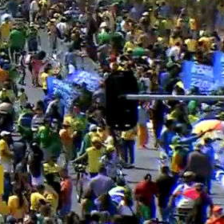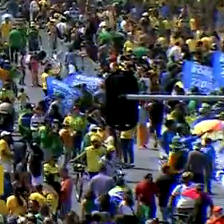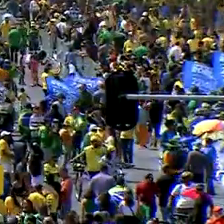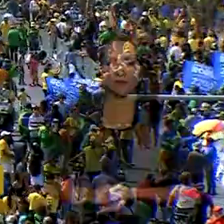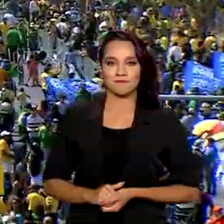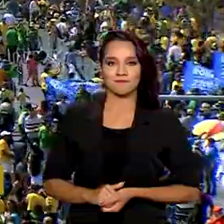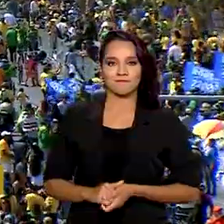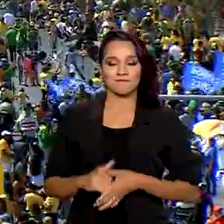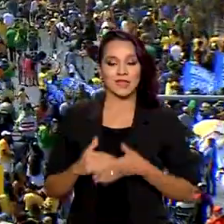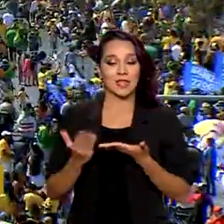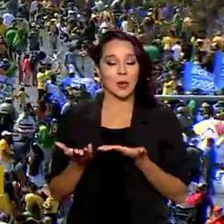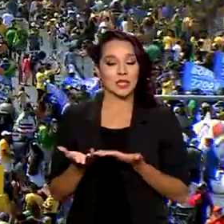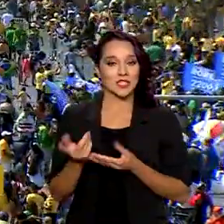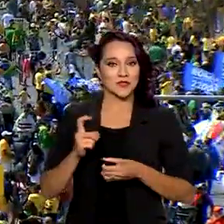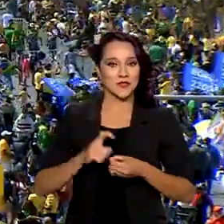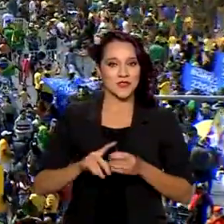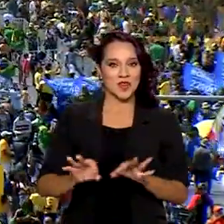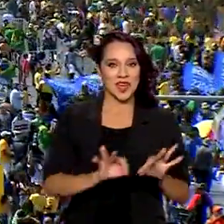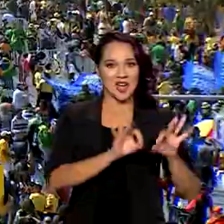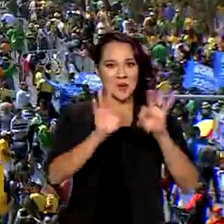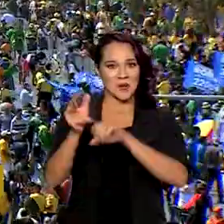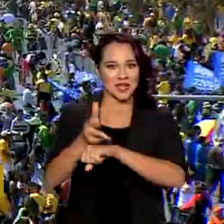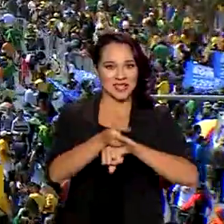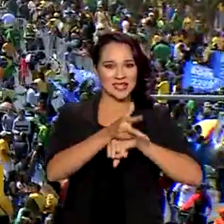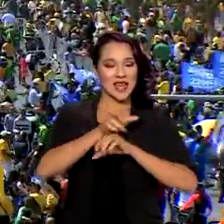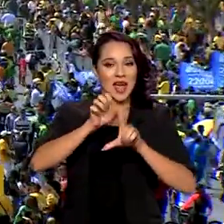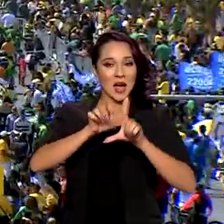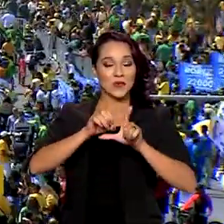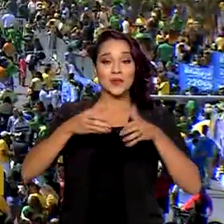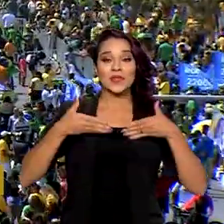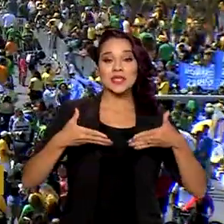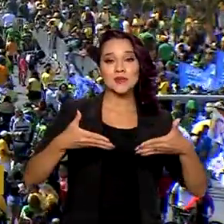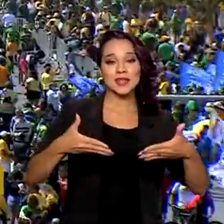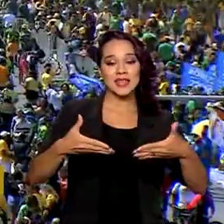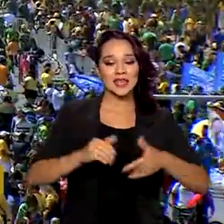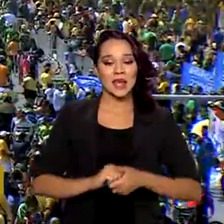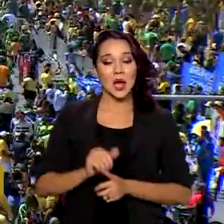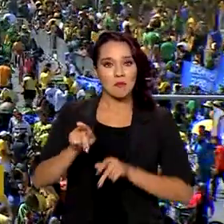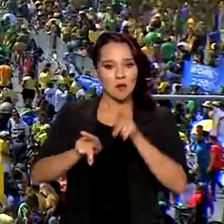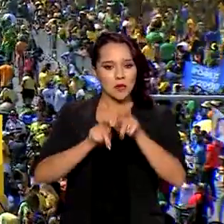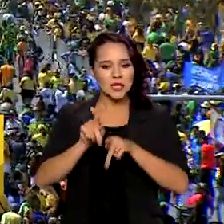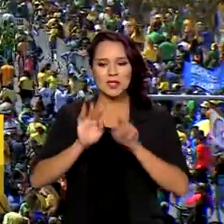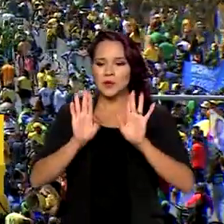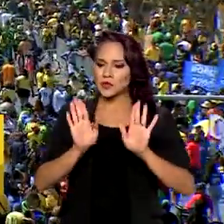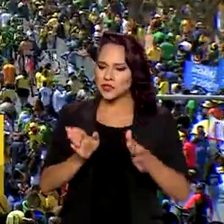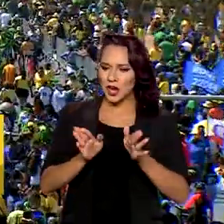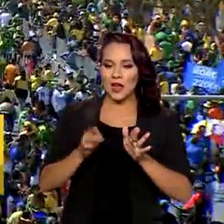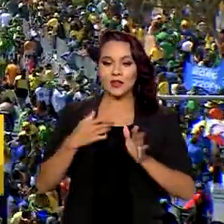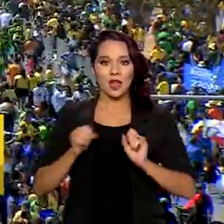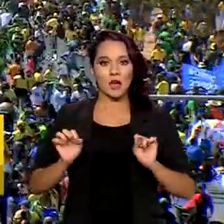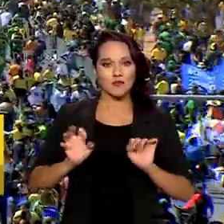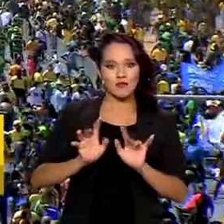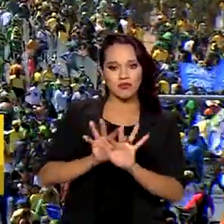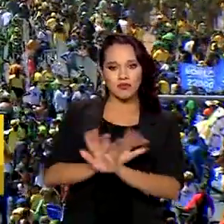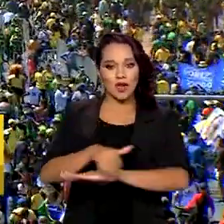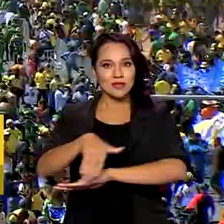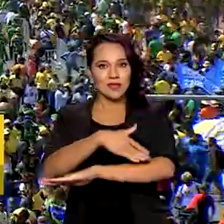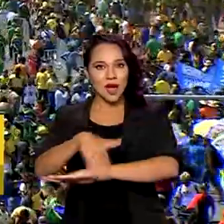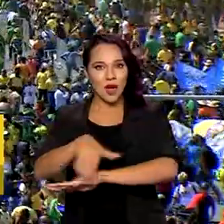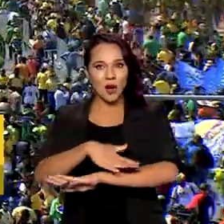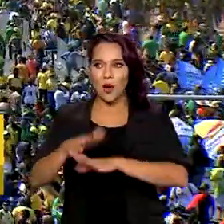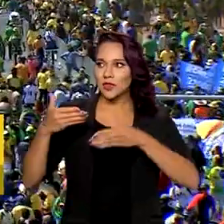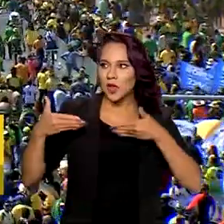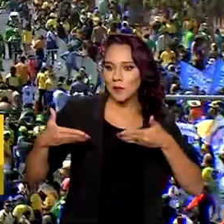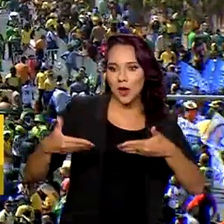motorizado. Nós voltamos a acompanhar aí imagens ao vivo da esplanada dos ministérios. O público já toma ali boa parte, né, da pista da